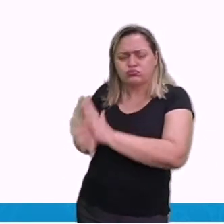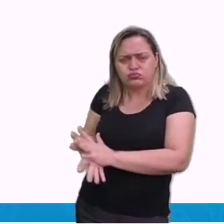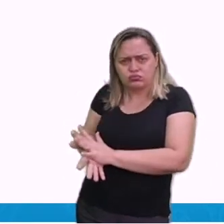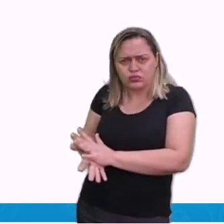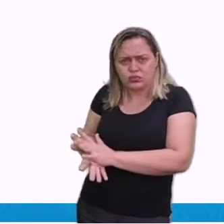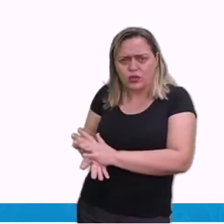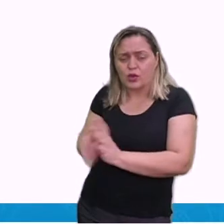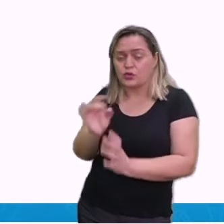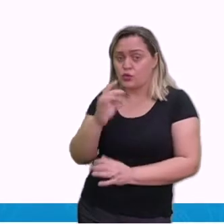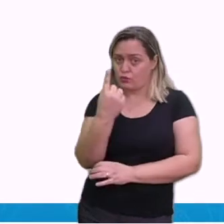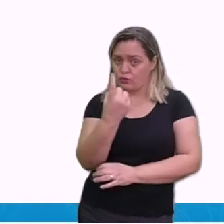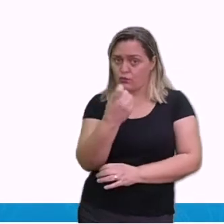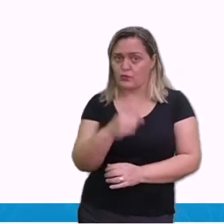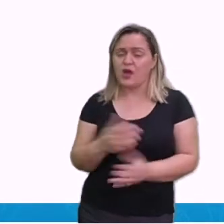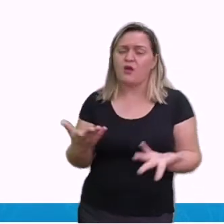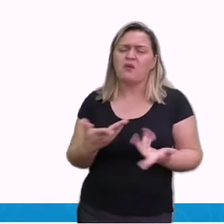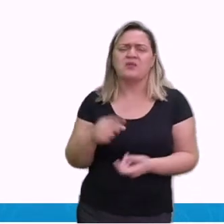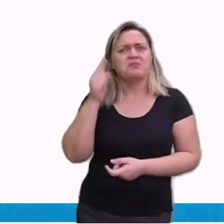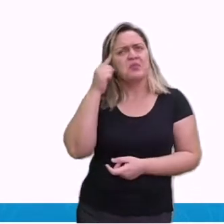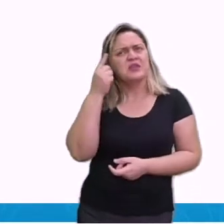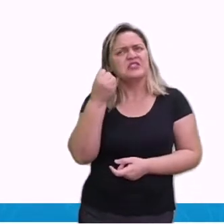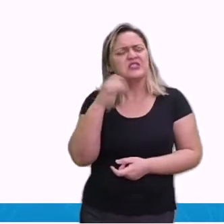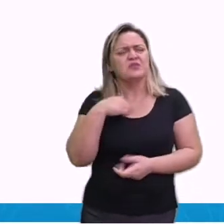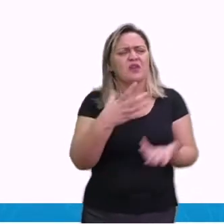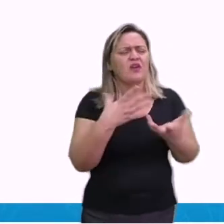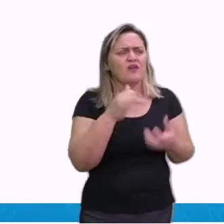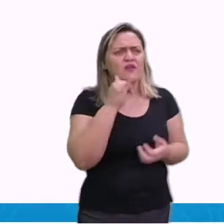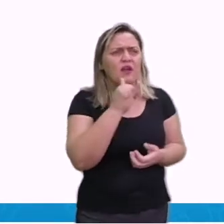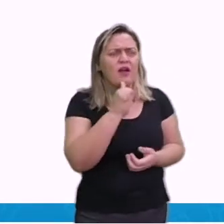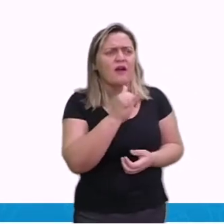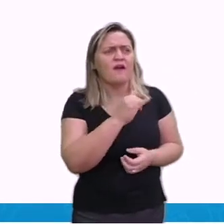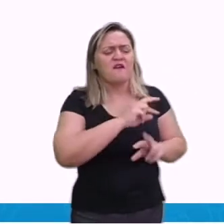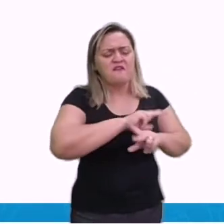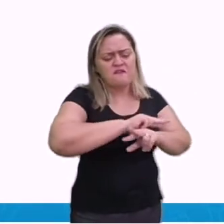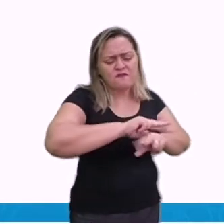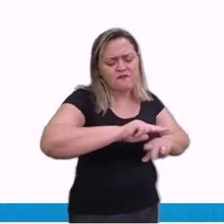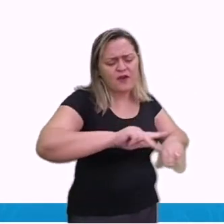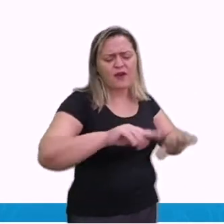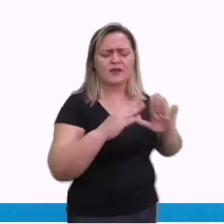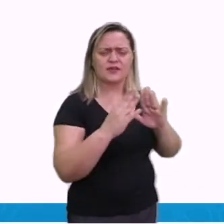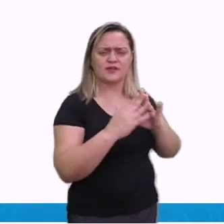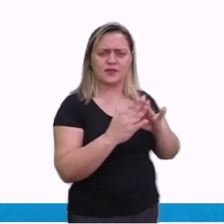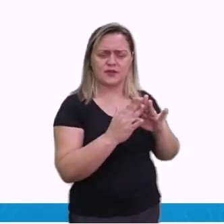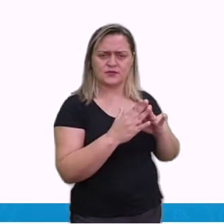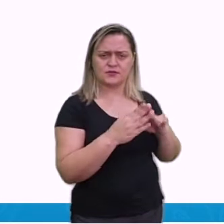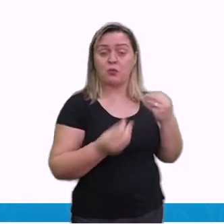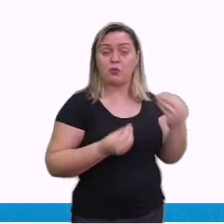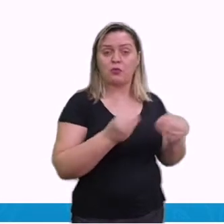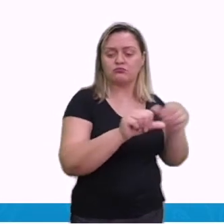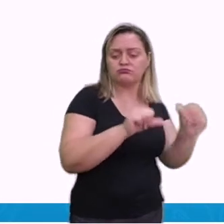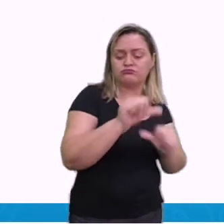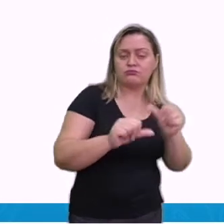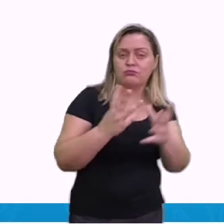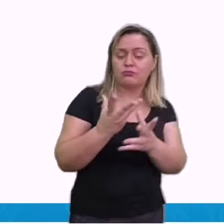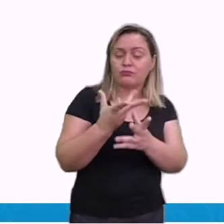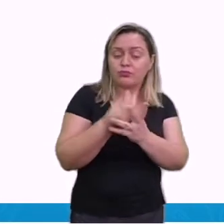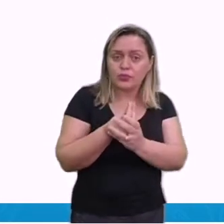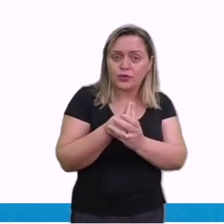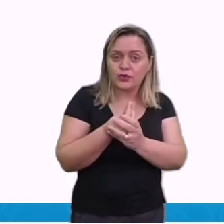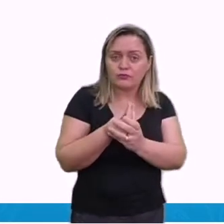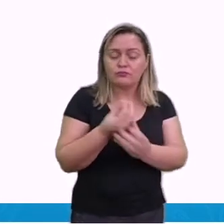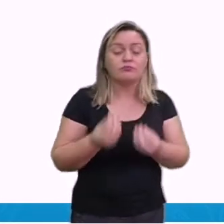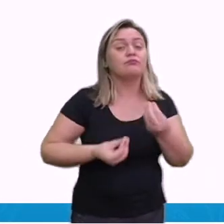casas pegaram fogo? Várias. Como que eu passo essa frase toda para o plural? É simples, todas